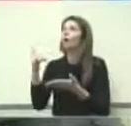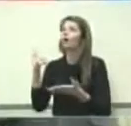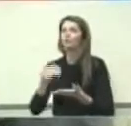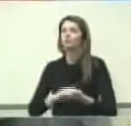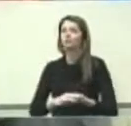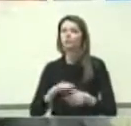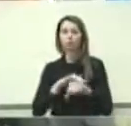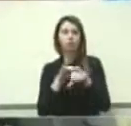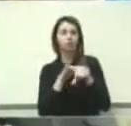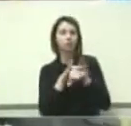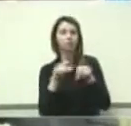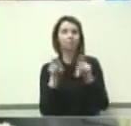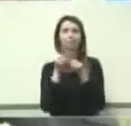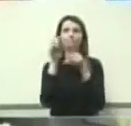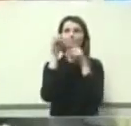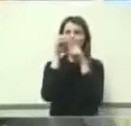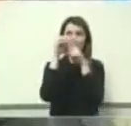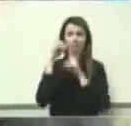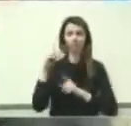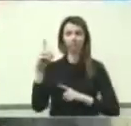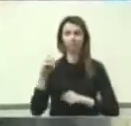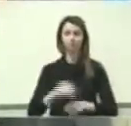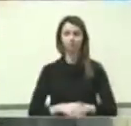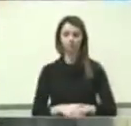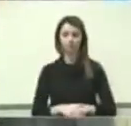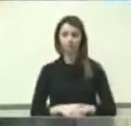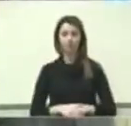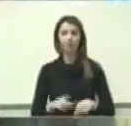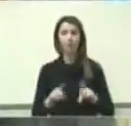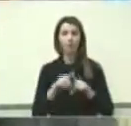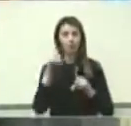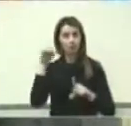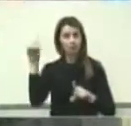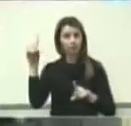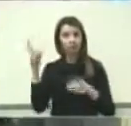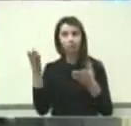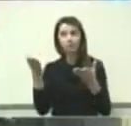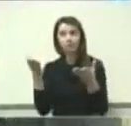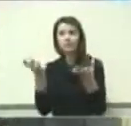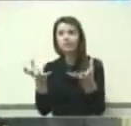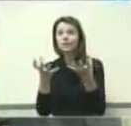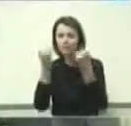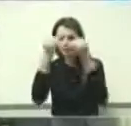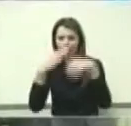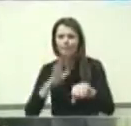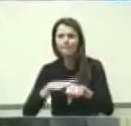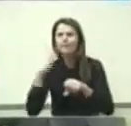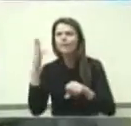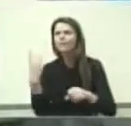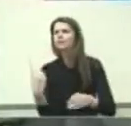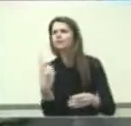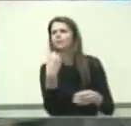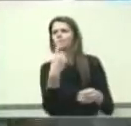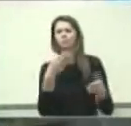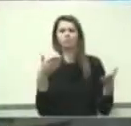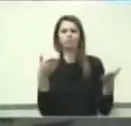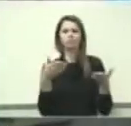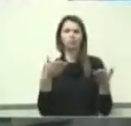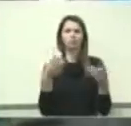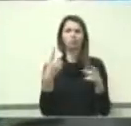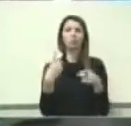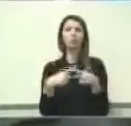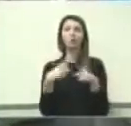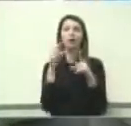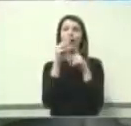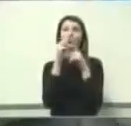dos hinos e também da sua palavra mas Deus ainda tem um recado final para cada um de nós aqui nessa noite porque